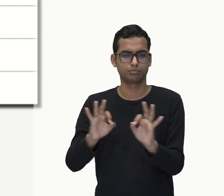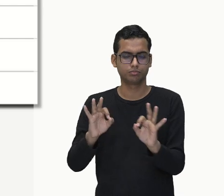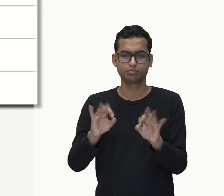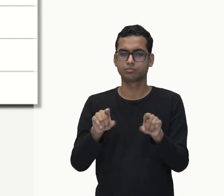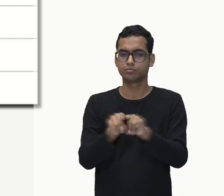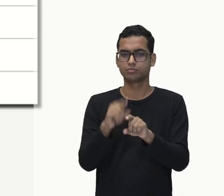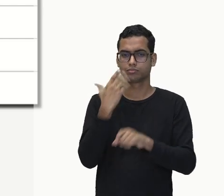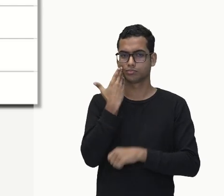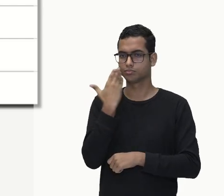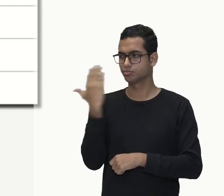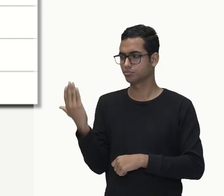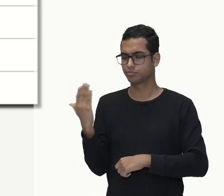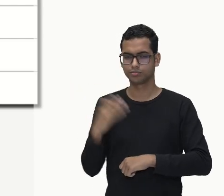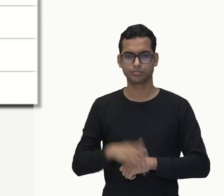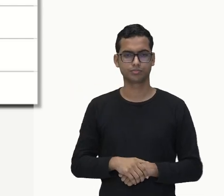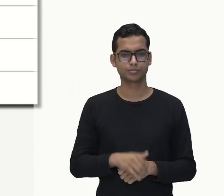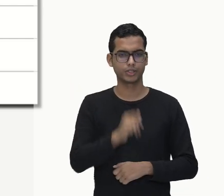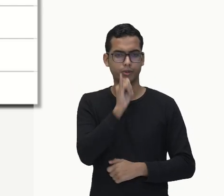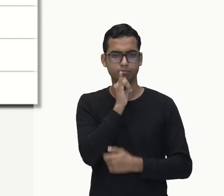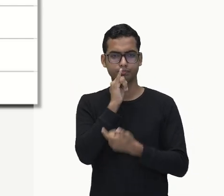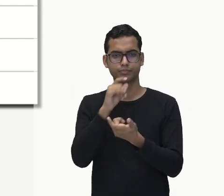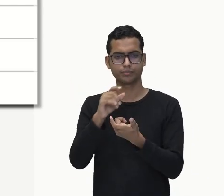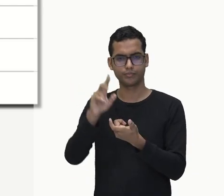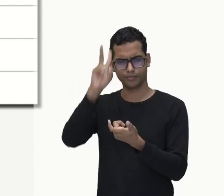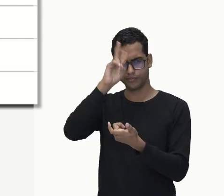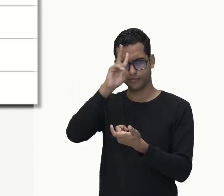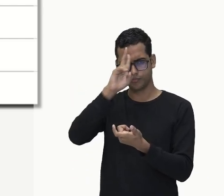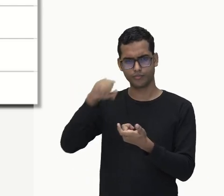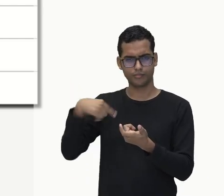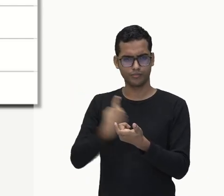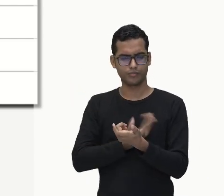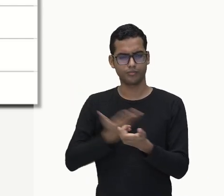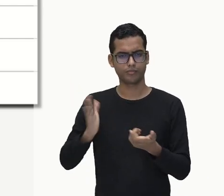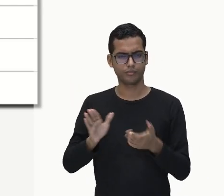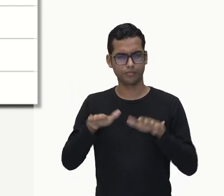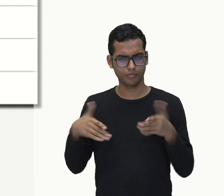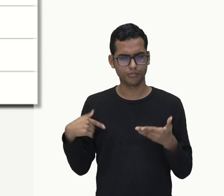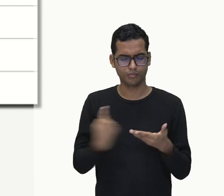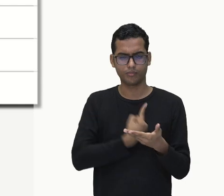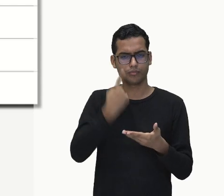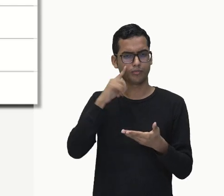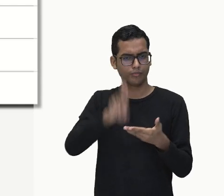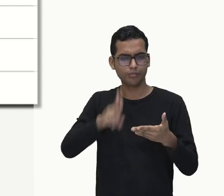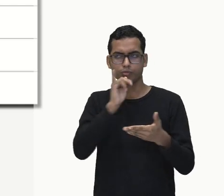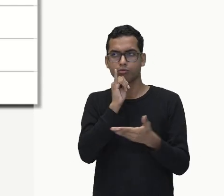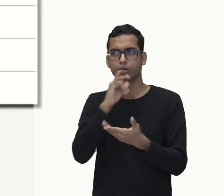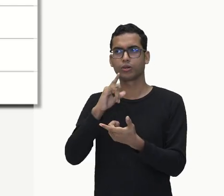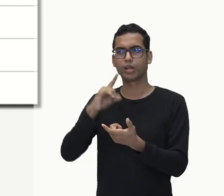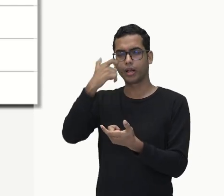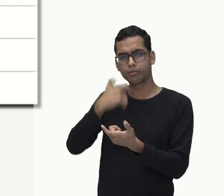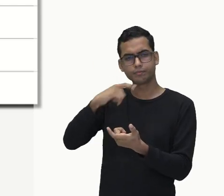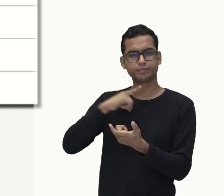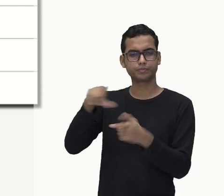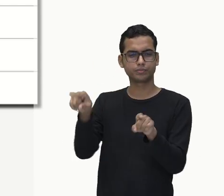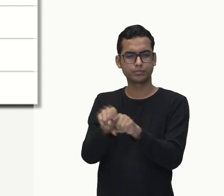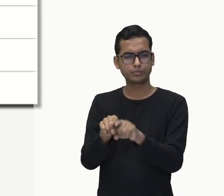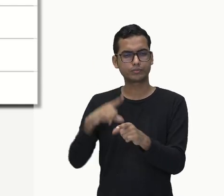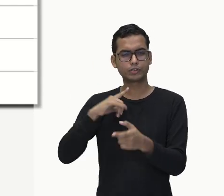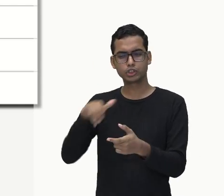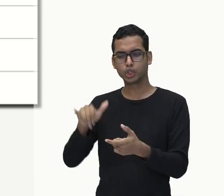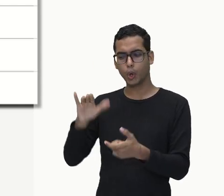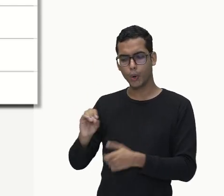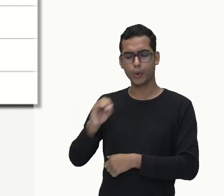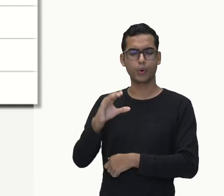terminaçãozinha dele, aba. Vocês lembram quando nós conjugamos lá o verbo cocinar? Joe cocinaba, não é